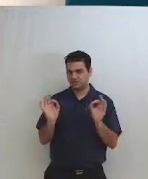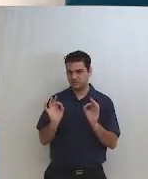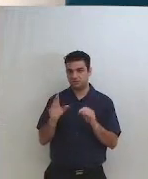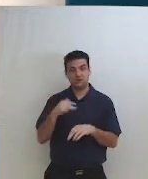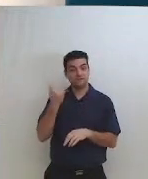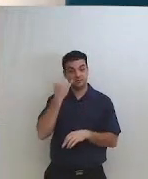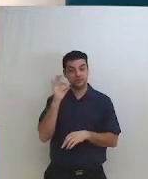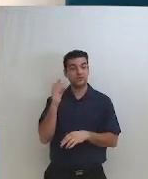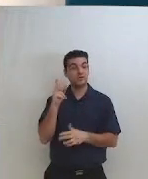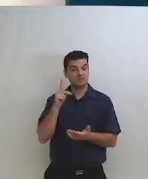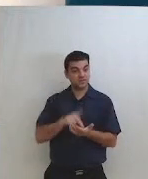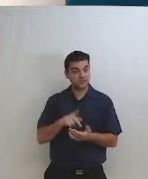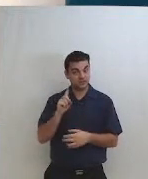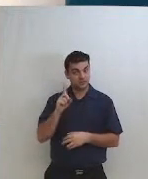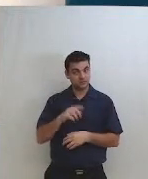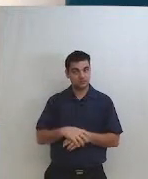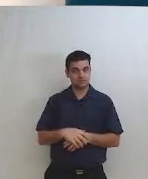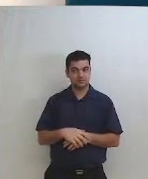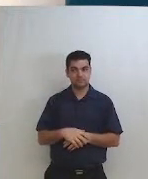verdadeira.